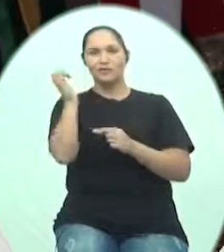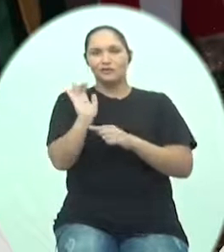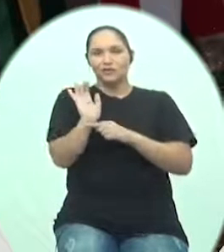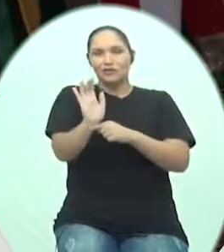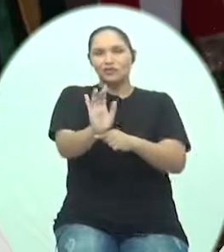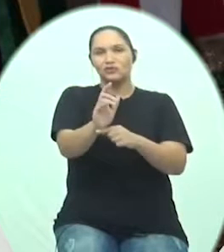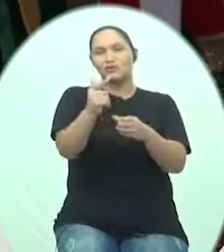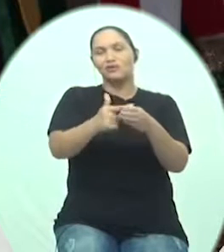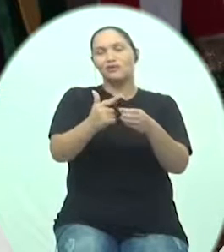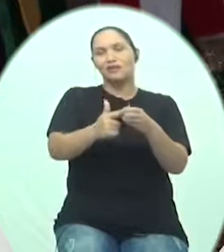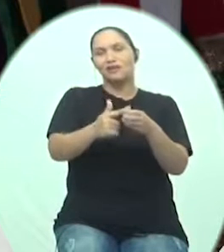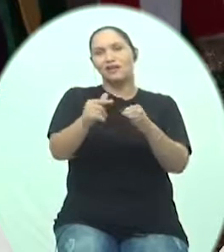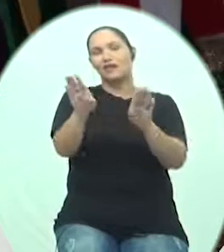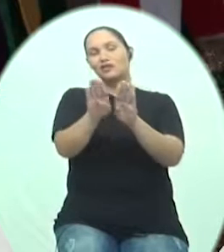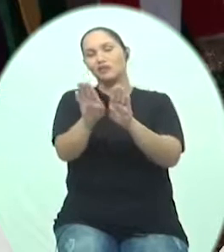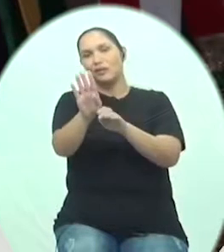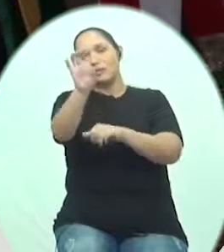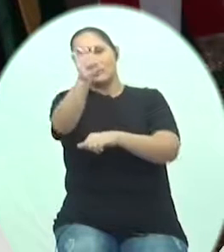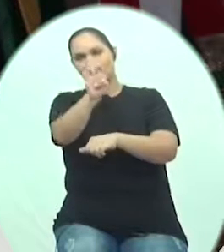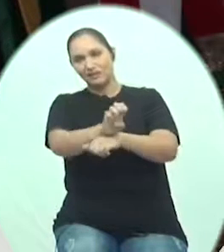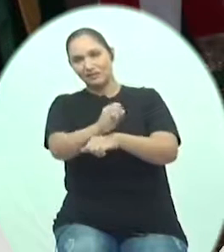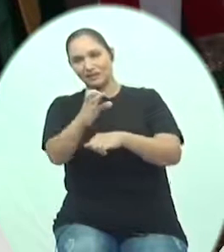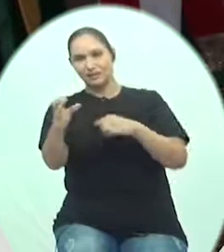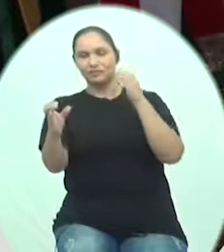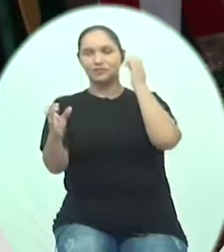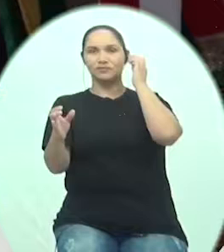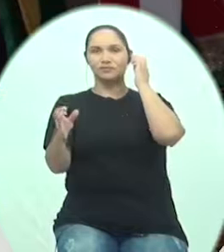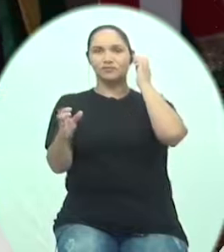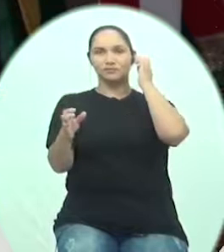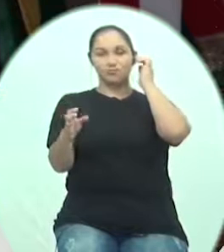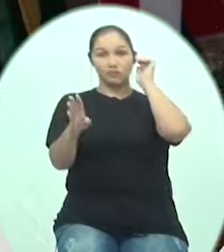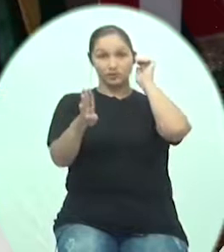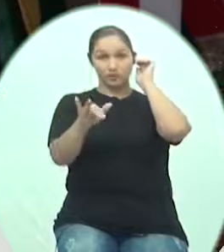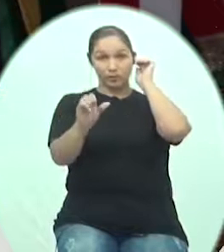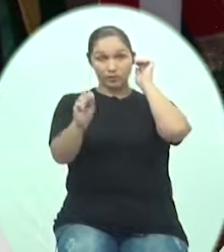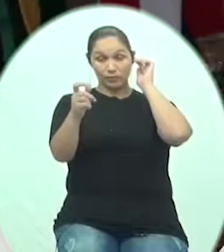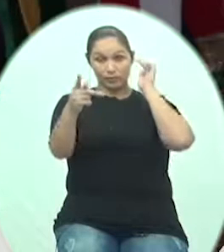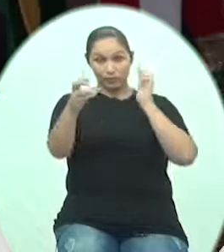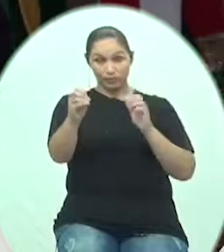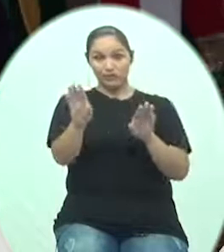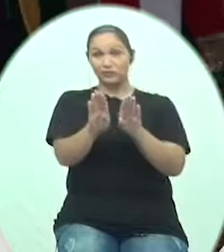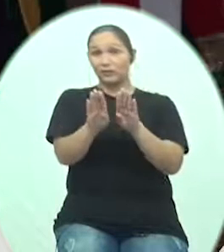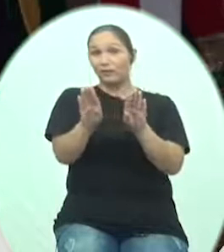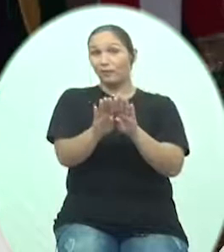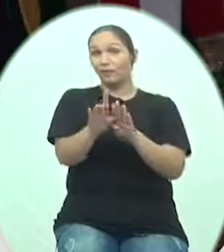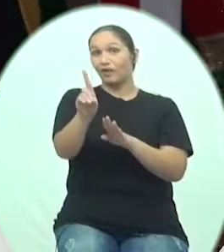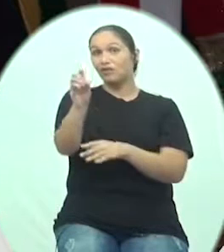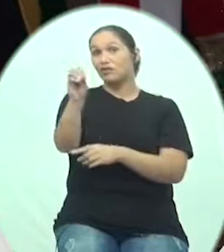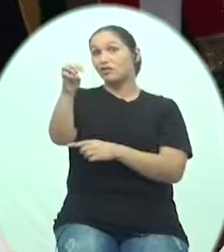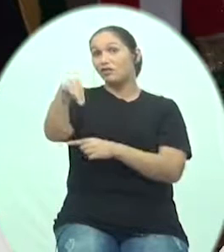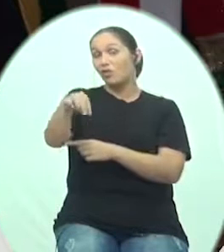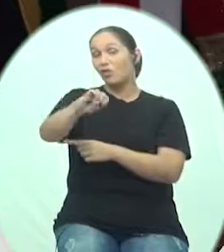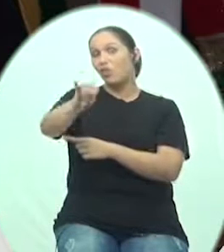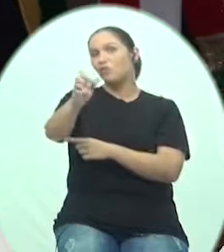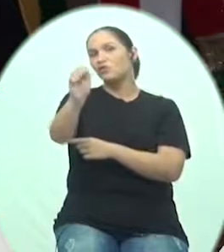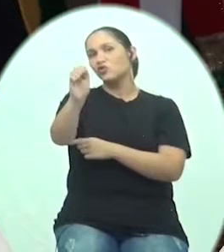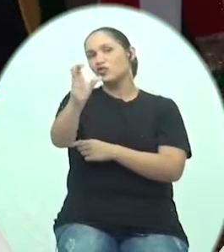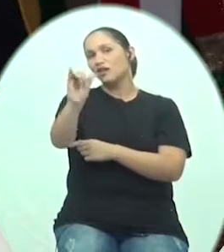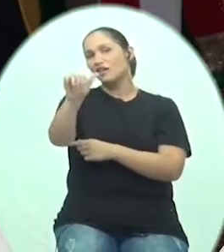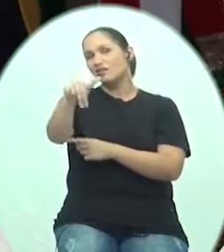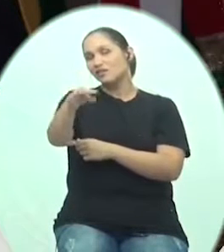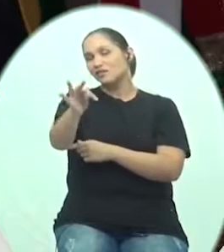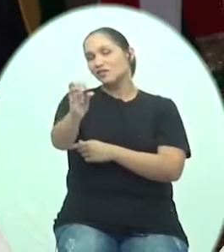nosso estado Padre o nosso Bispo Dom Jacinto obrigado pela presença pelo carinho